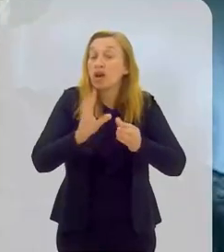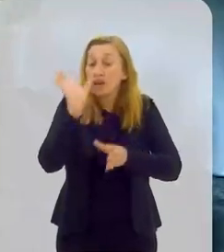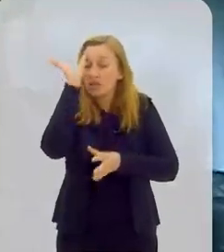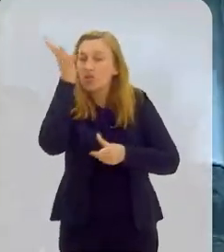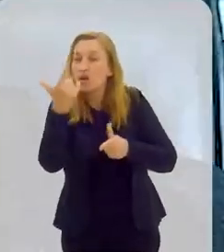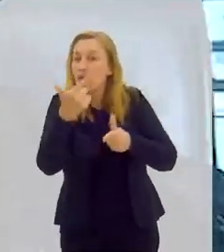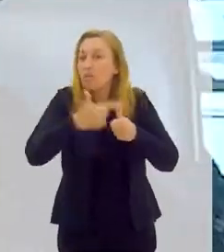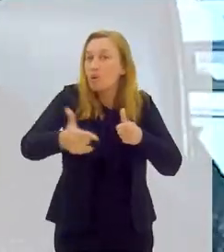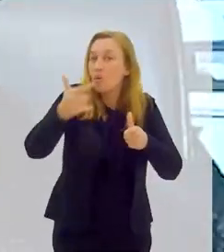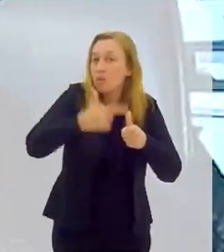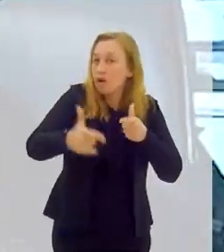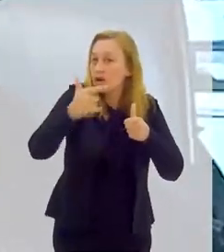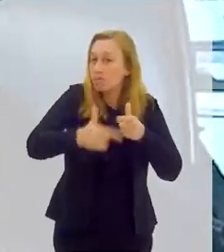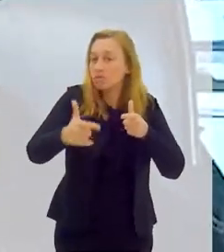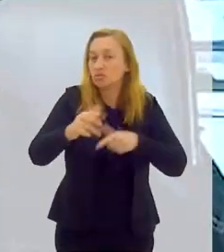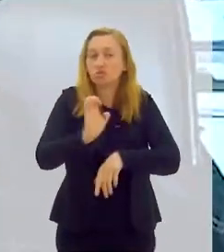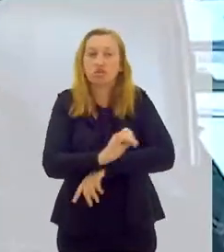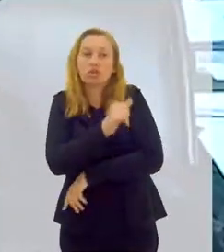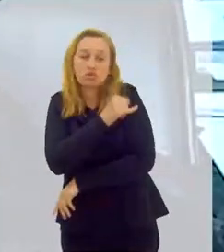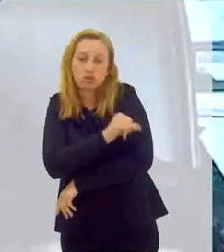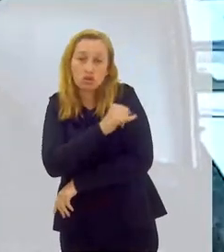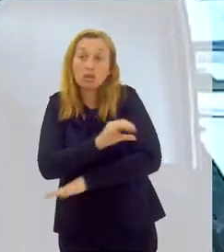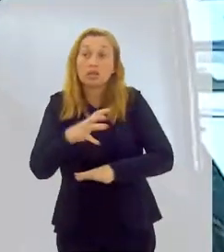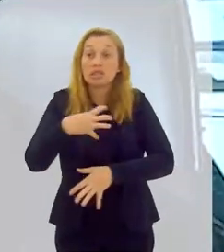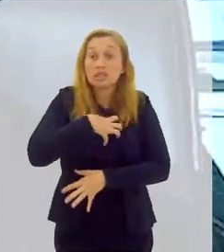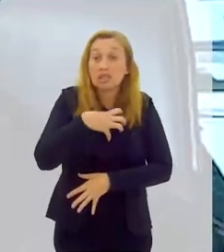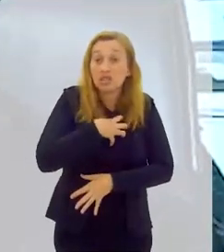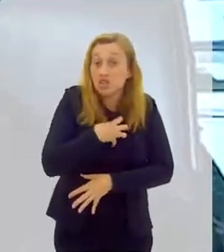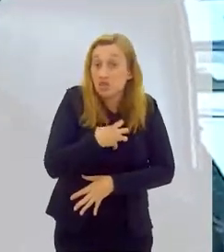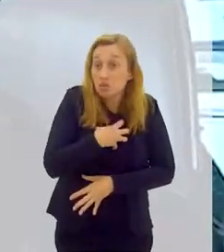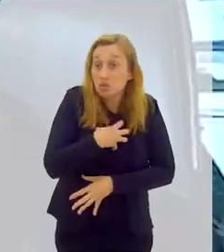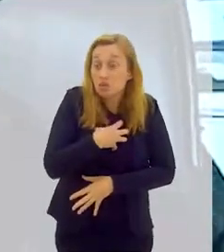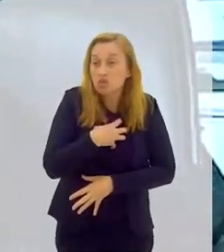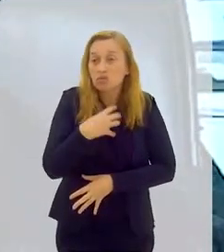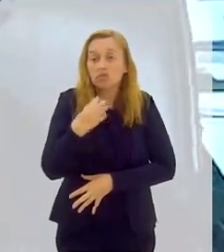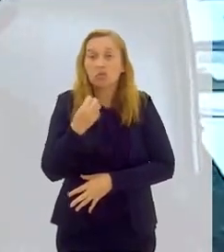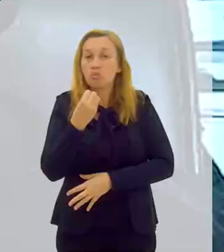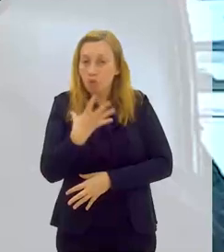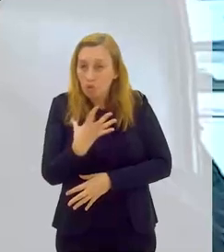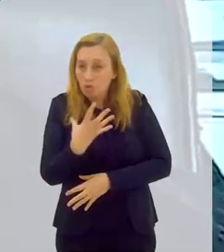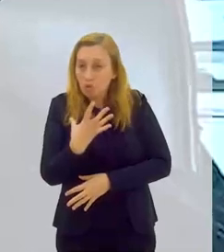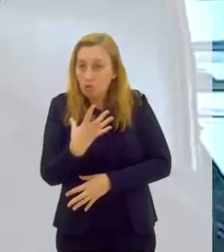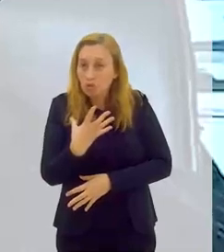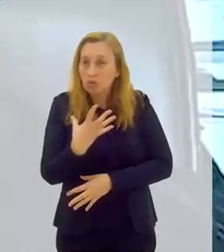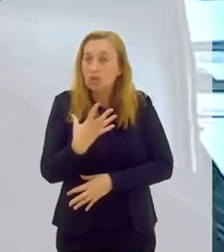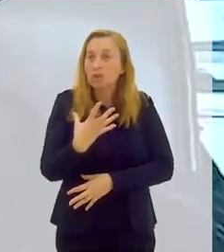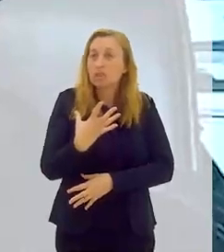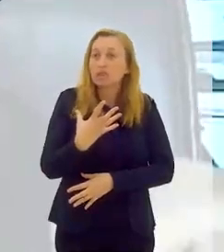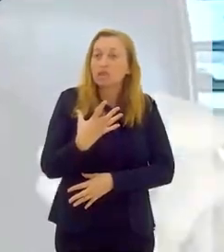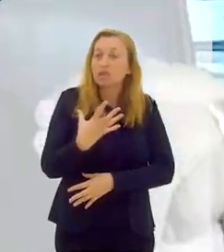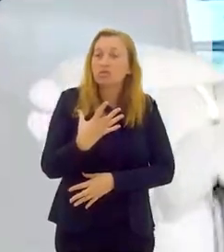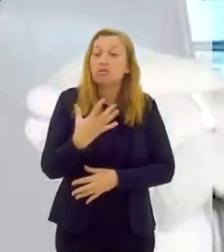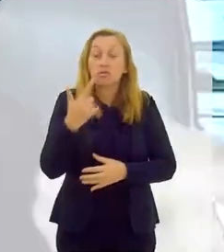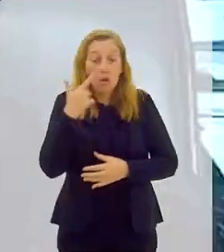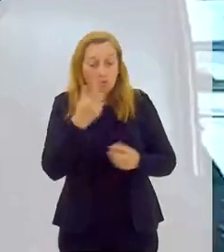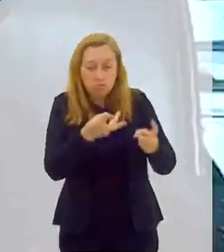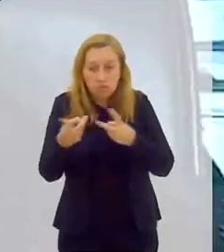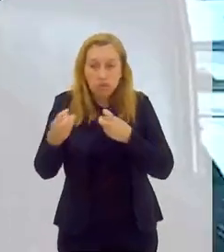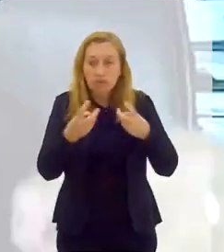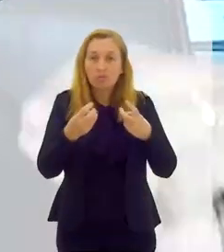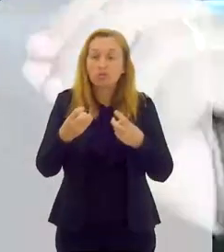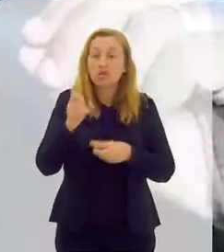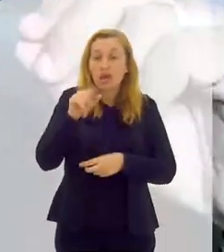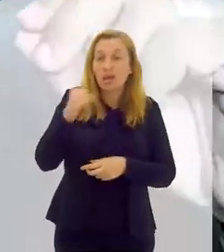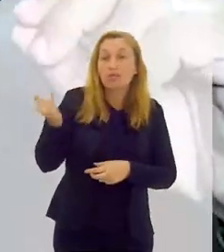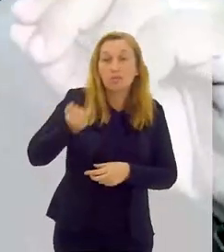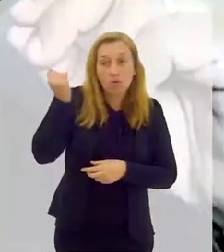problemas que existem dentro do Estado do Rio de Janeiro. Nesse sentido, o fórum é excelente. Então, era um fórum, era